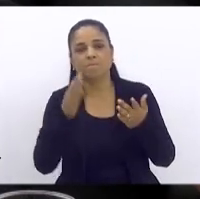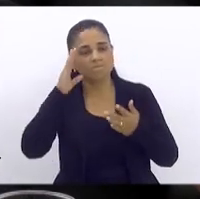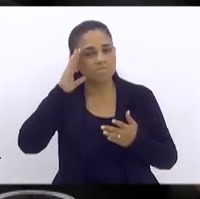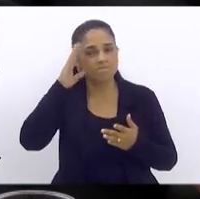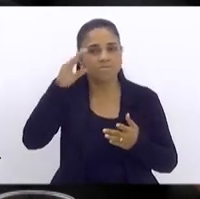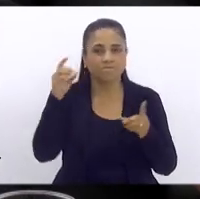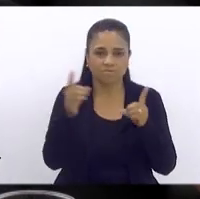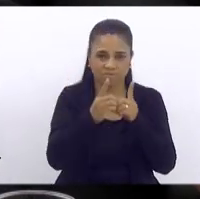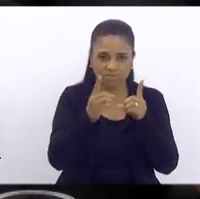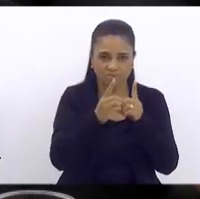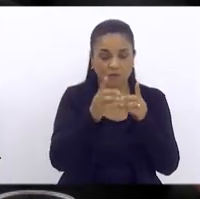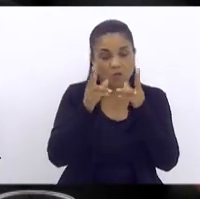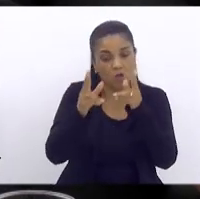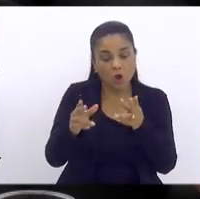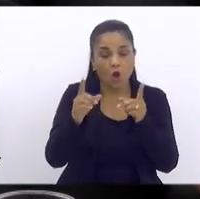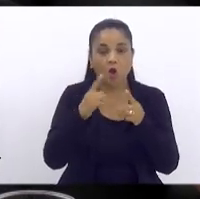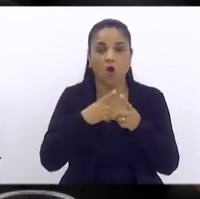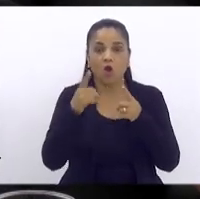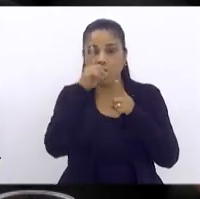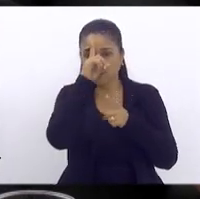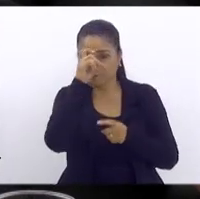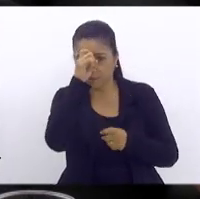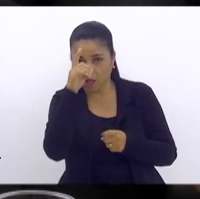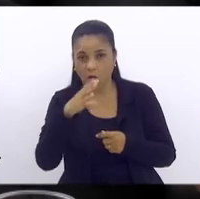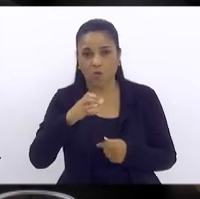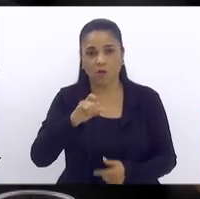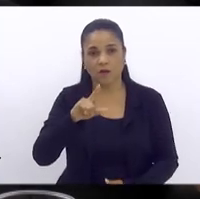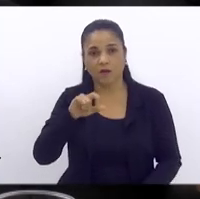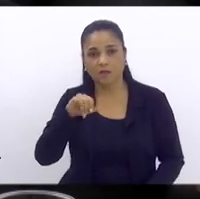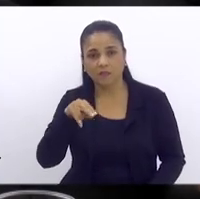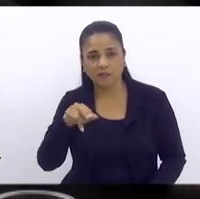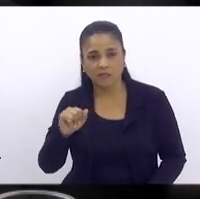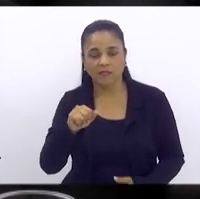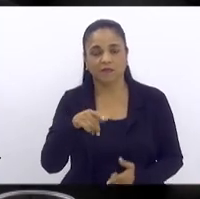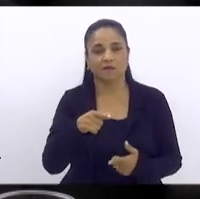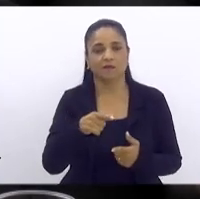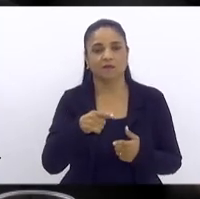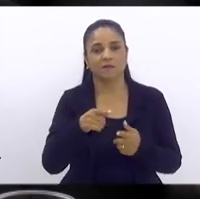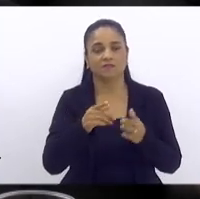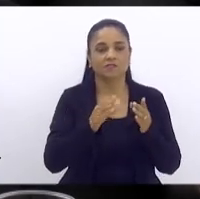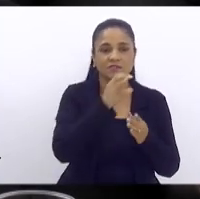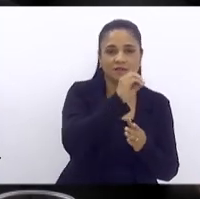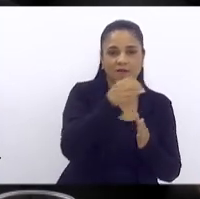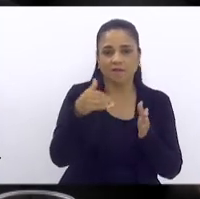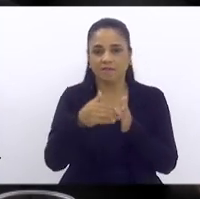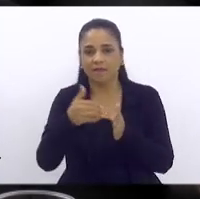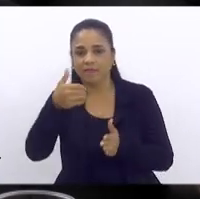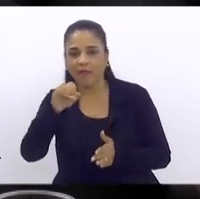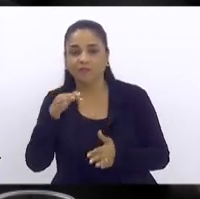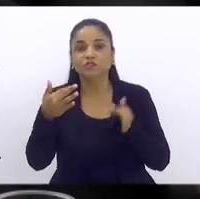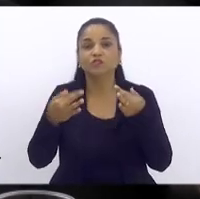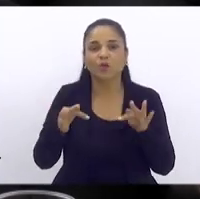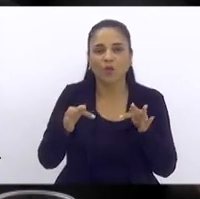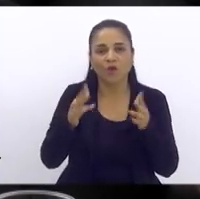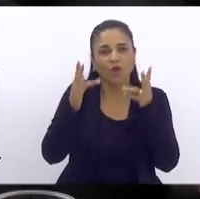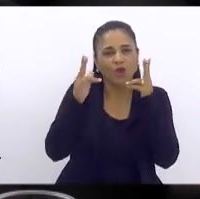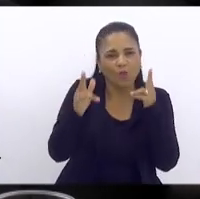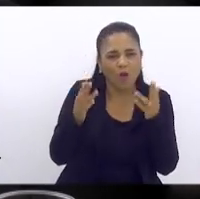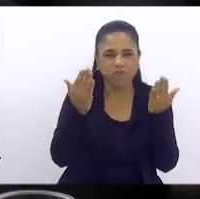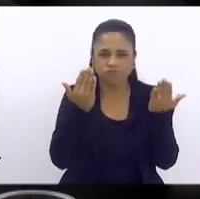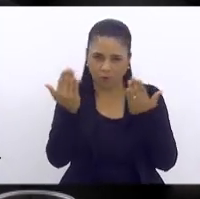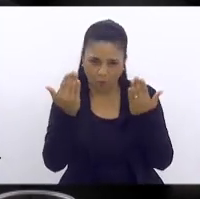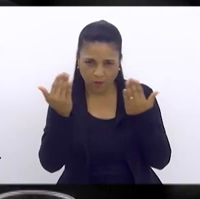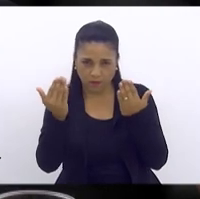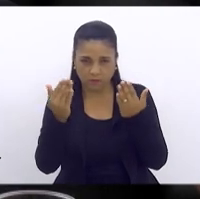Assim como a gente vai no hospital, numa clínica, né, tem aquele protocolo que a gente tem ali para de 0 a 10, qual é a sua dor. Então é para facilitar o